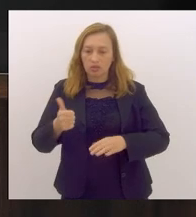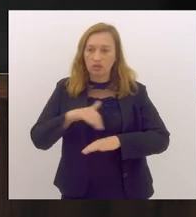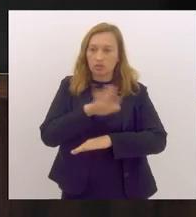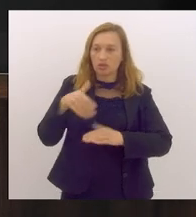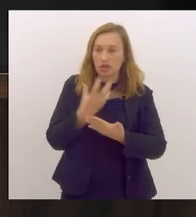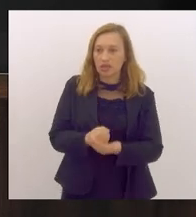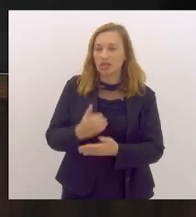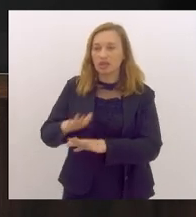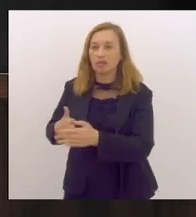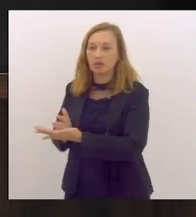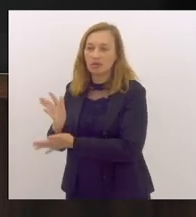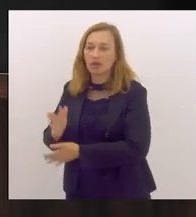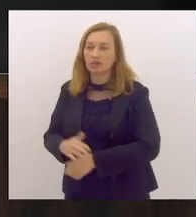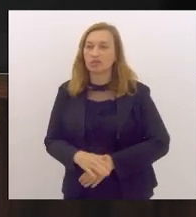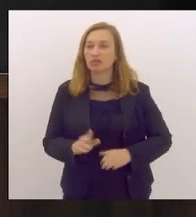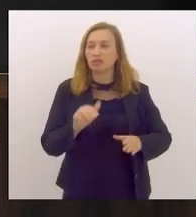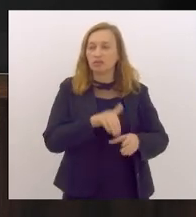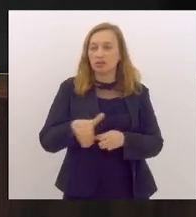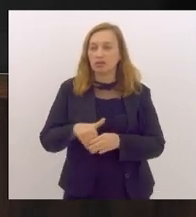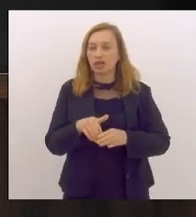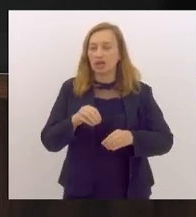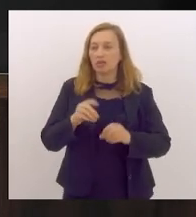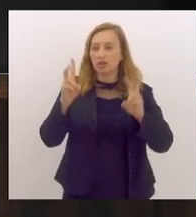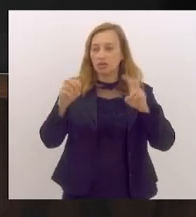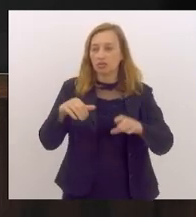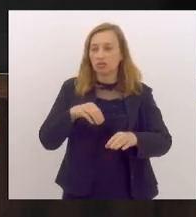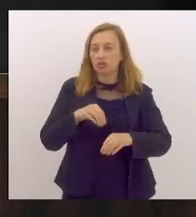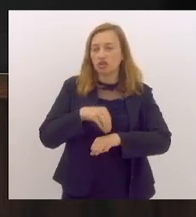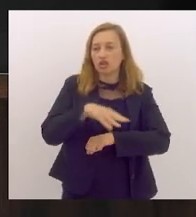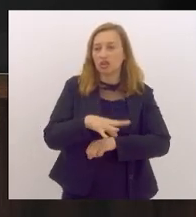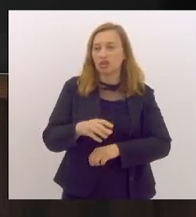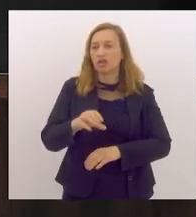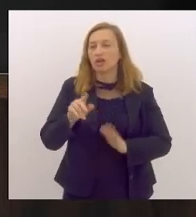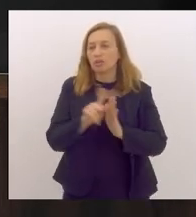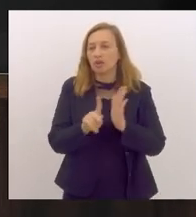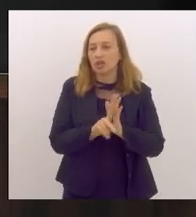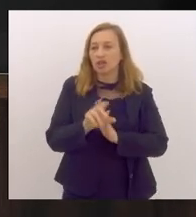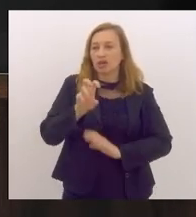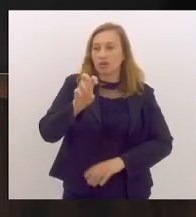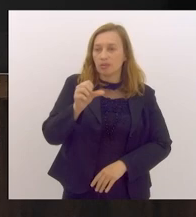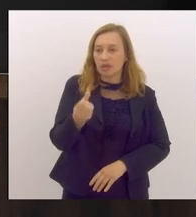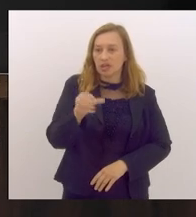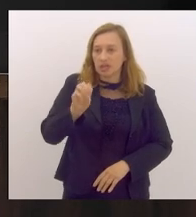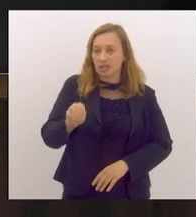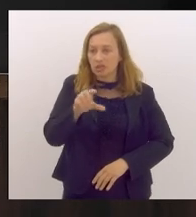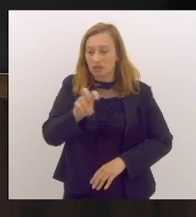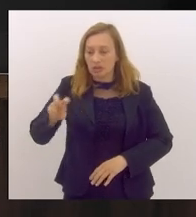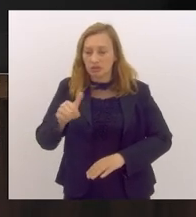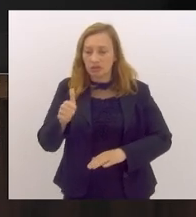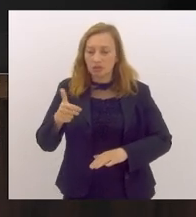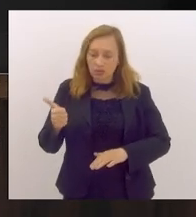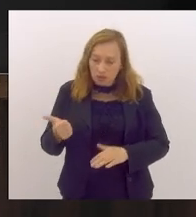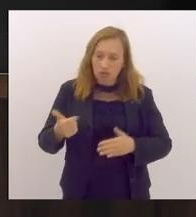aprovado. Vamos votar matéria destacada, projeto de lei 6050 de 22. Senhores que aprovam, permaneçam como